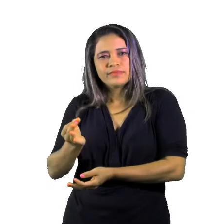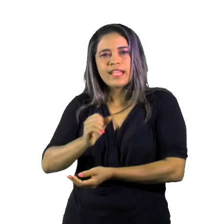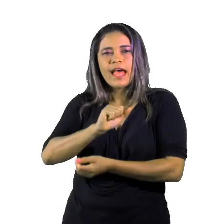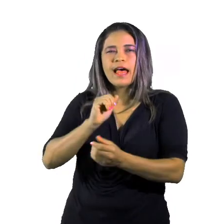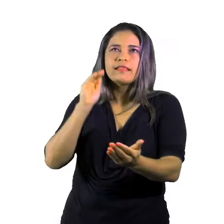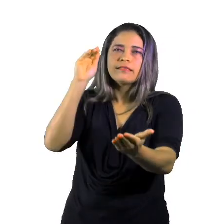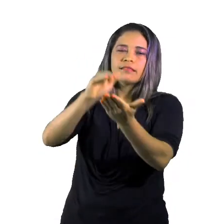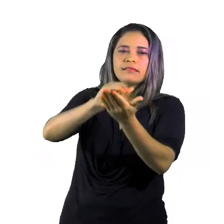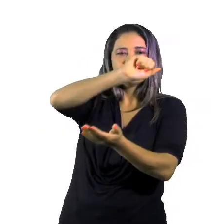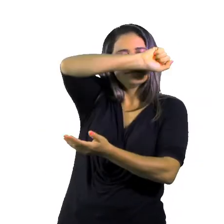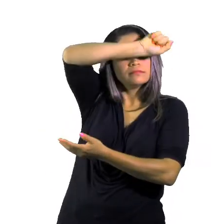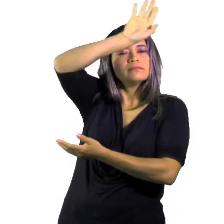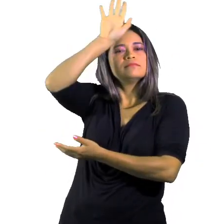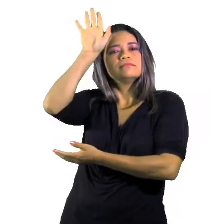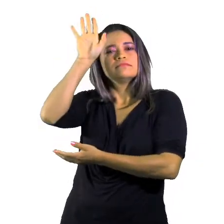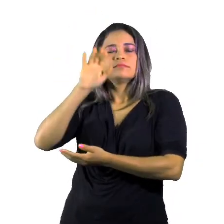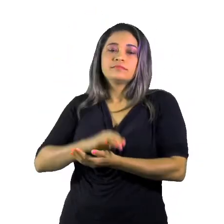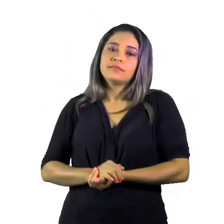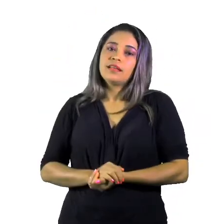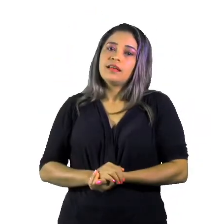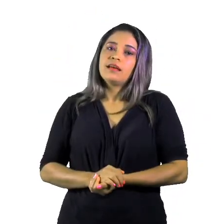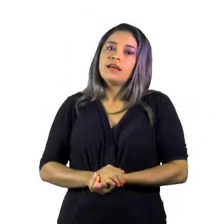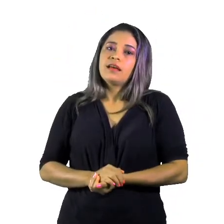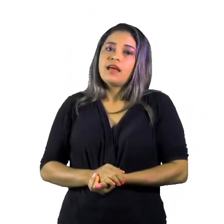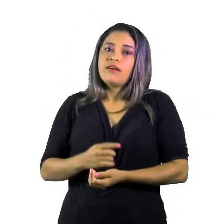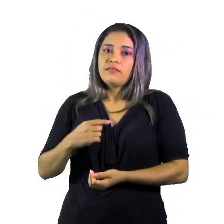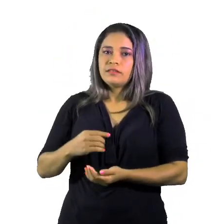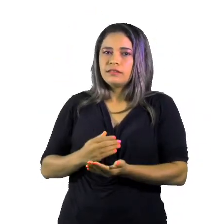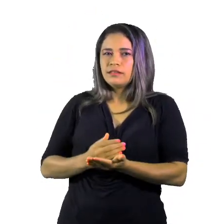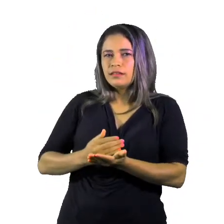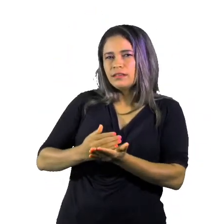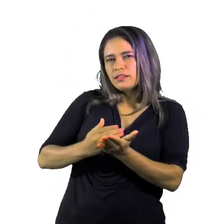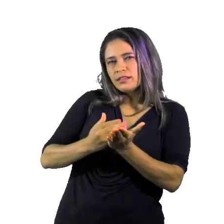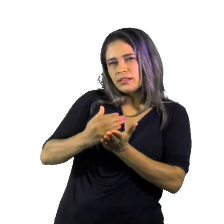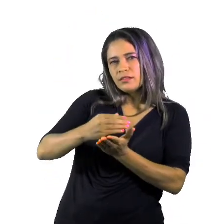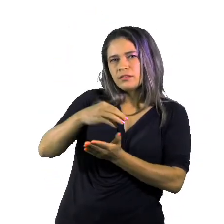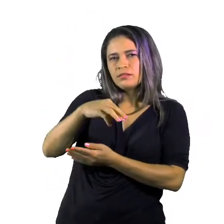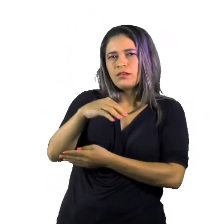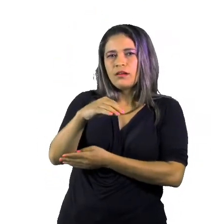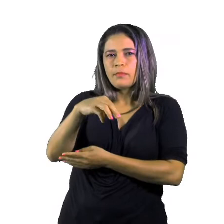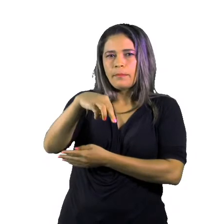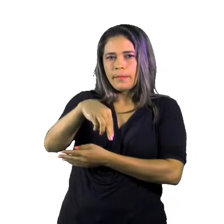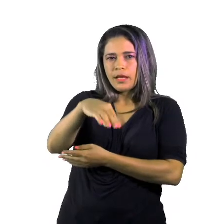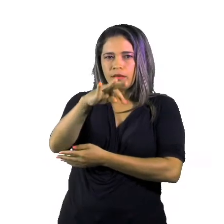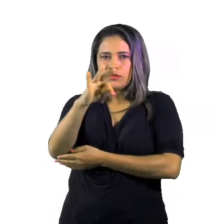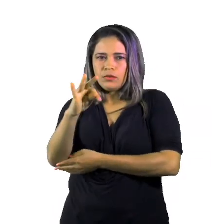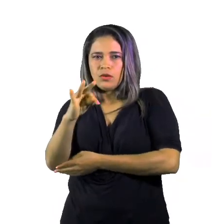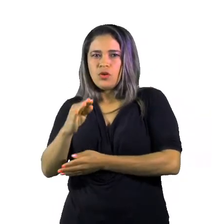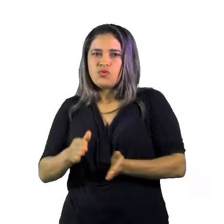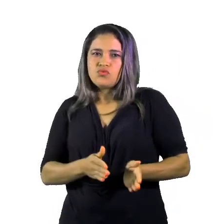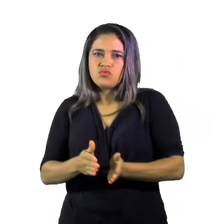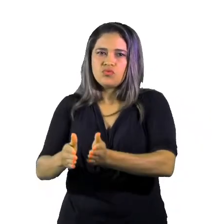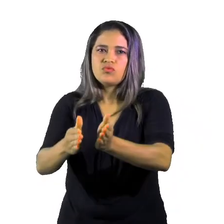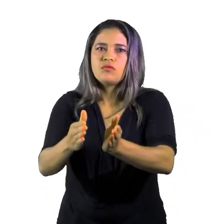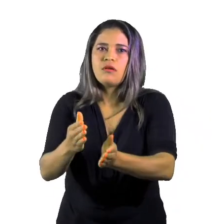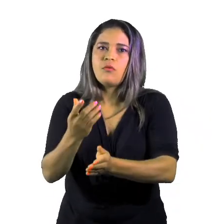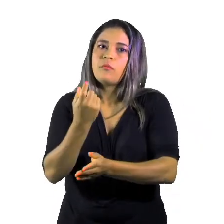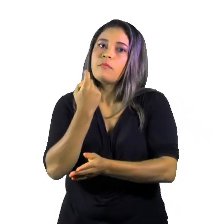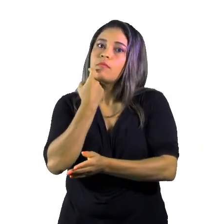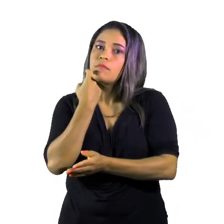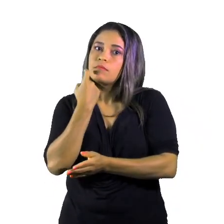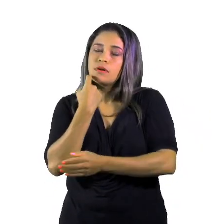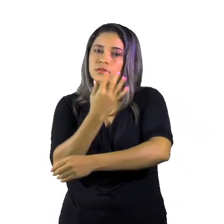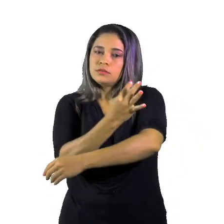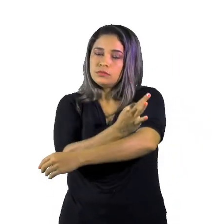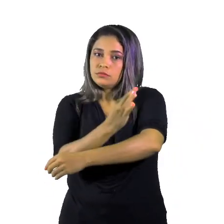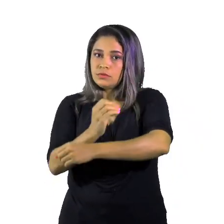Amazonas. Ela vem desde Barra do Garça, no Mato Grosso, Rio Araguaia, ou Peixe, Tocantins, a cidade